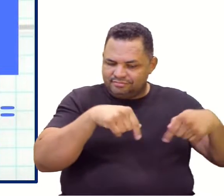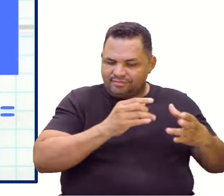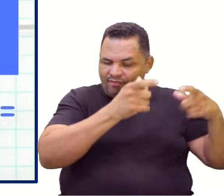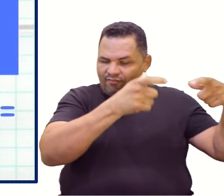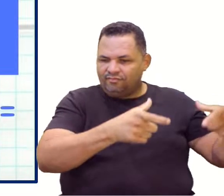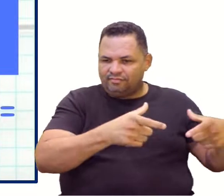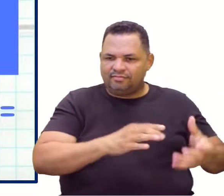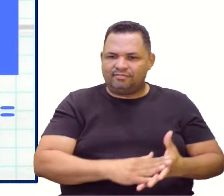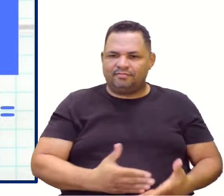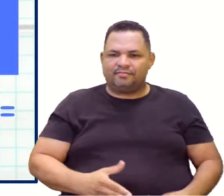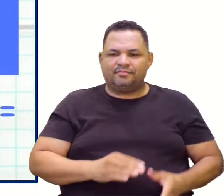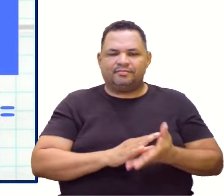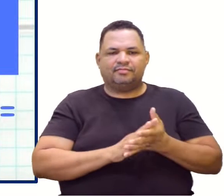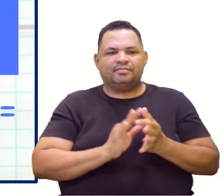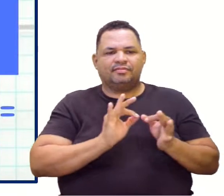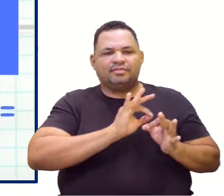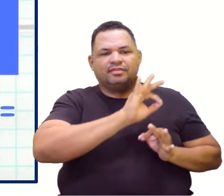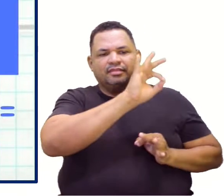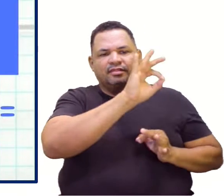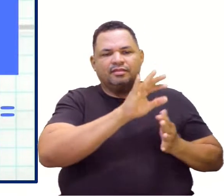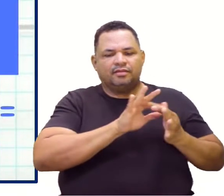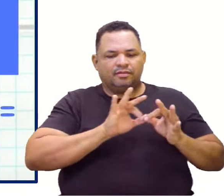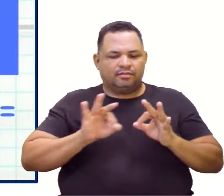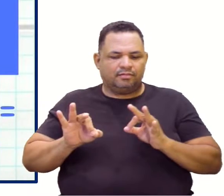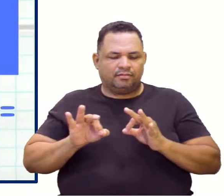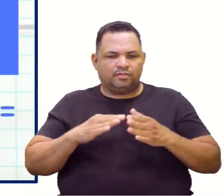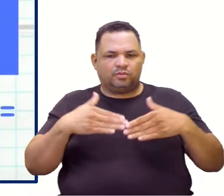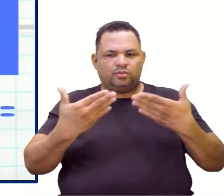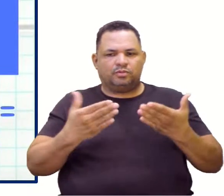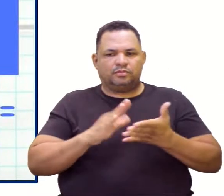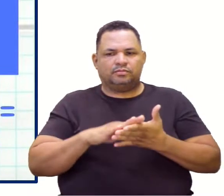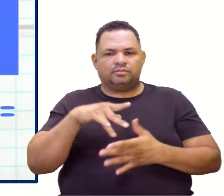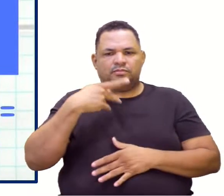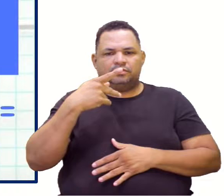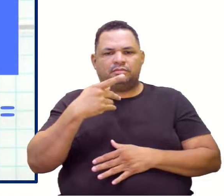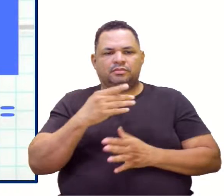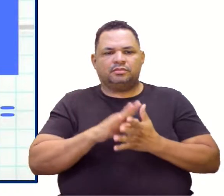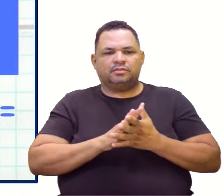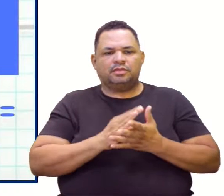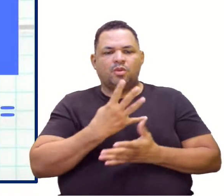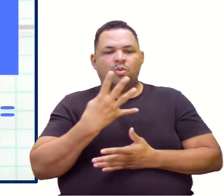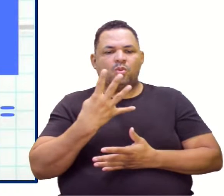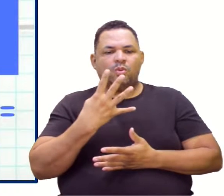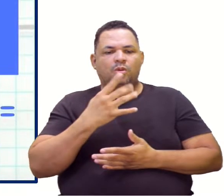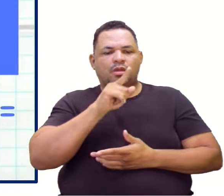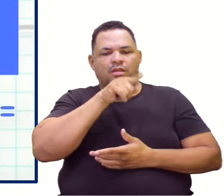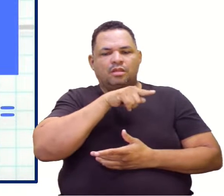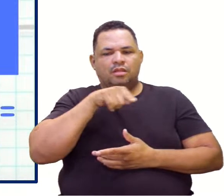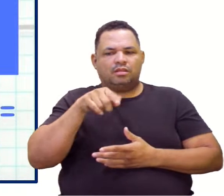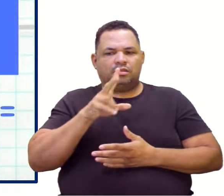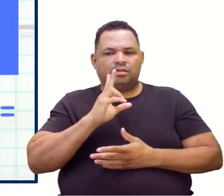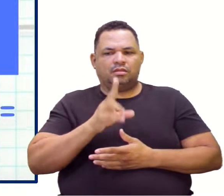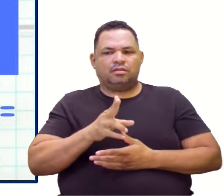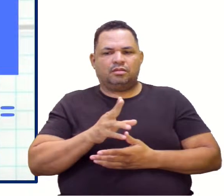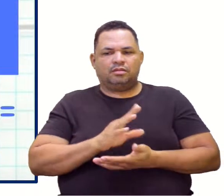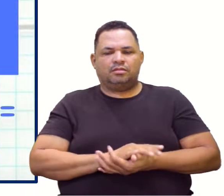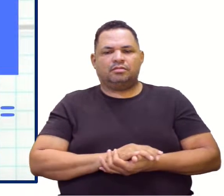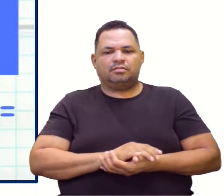área. Então, o comprimento é igual dos dois lados quando falamos de alguns quadriláteros Eu específicos. já dizia aquela